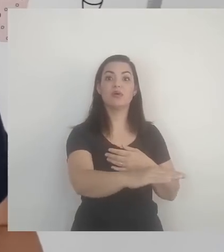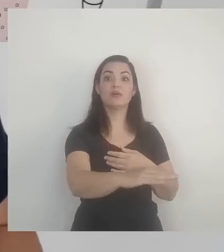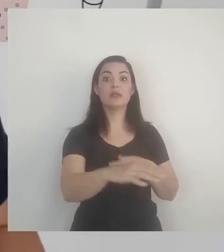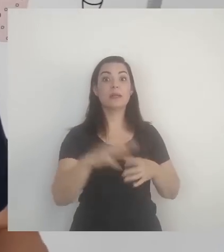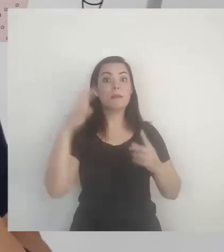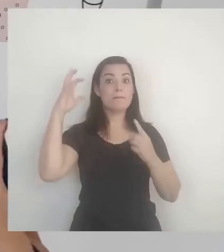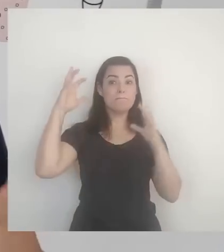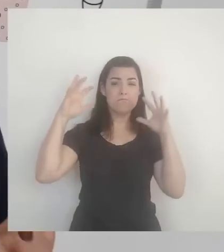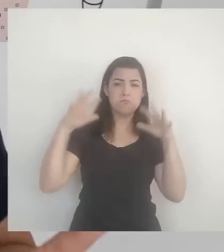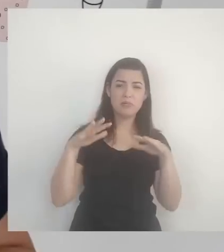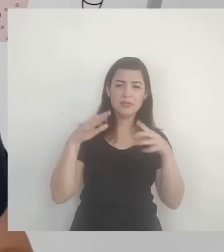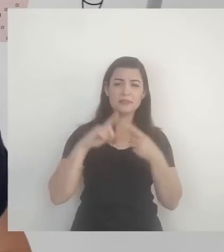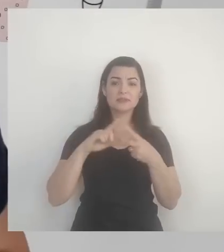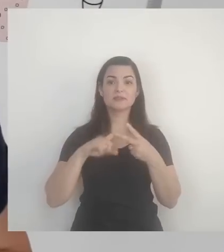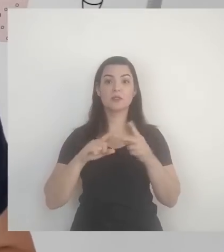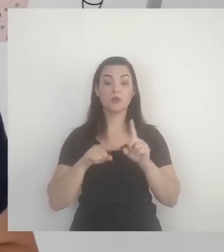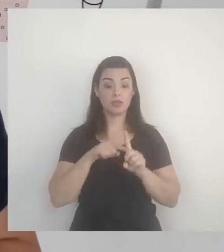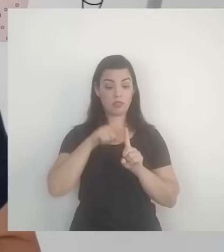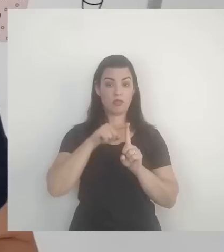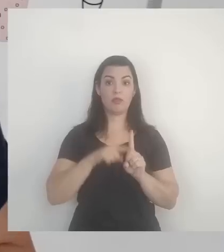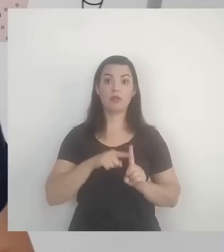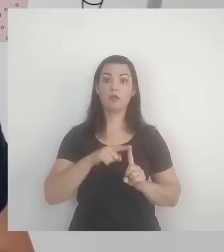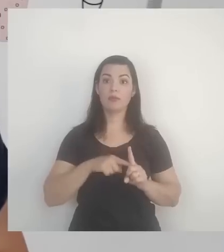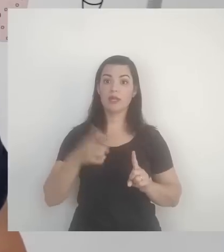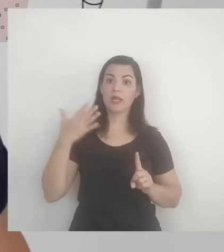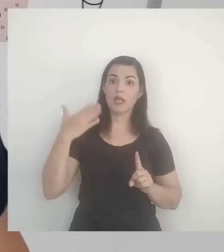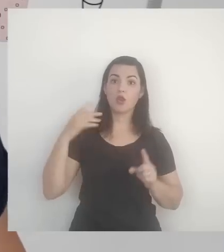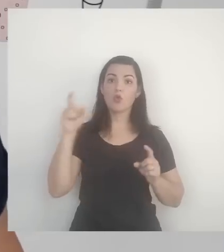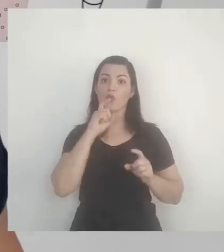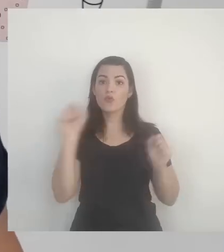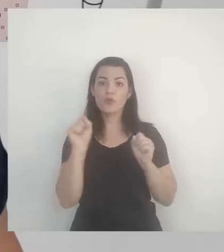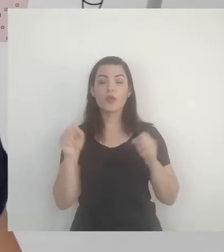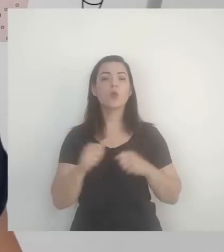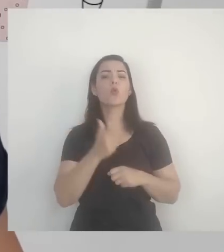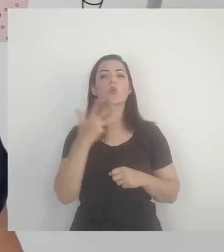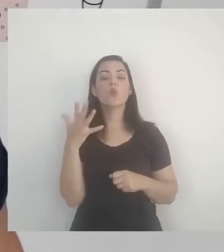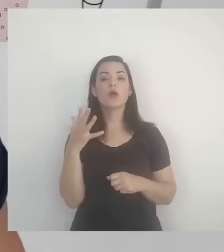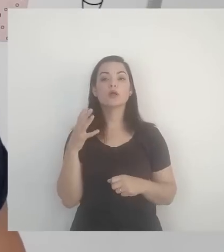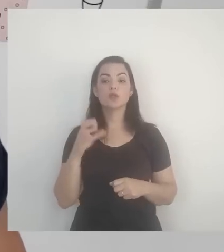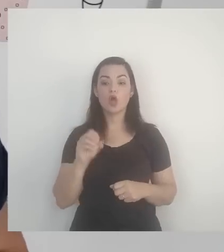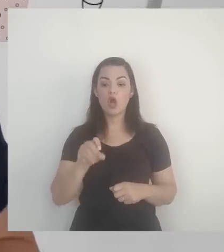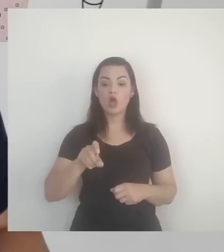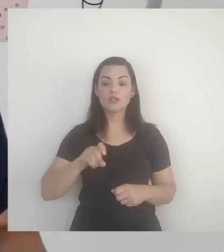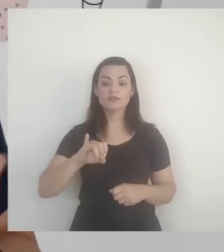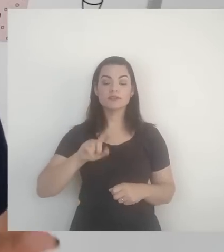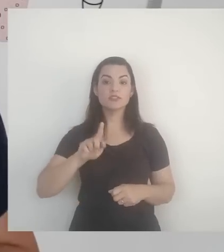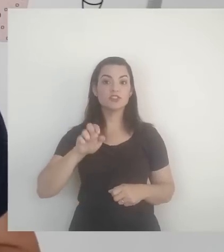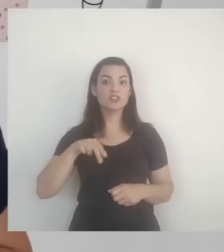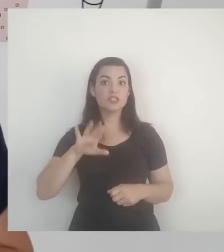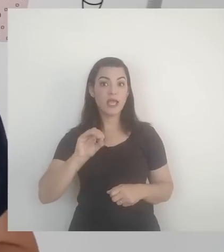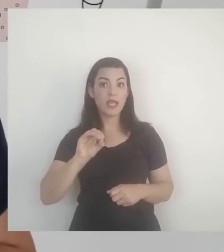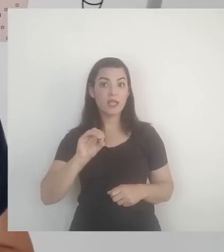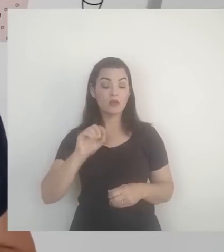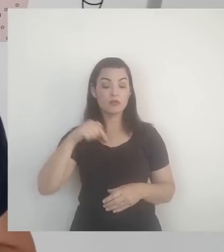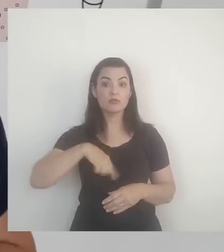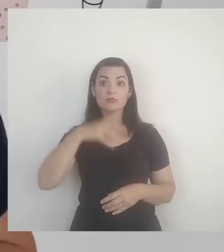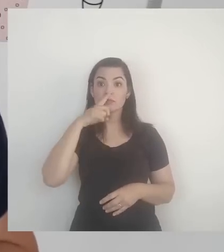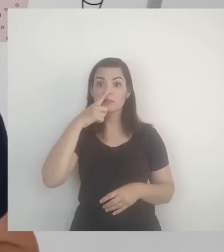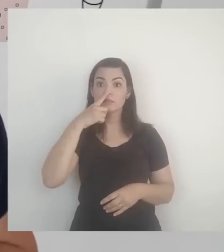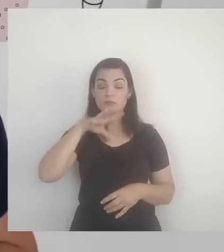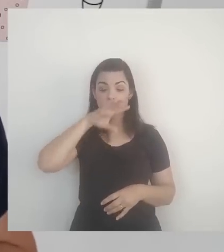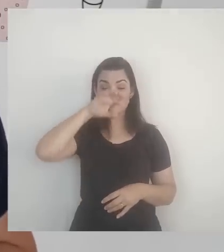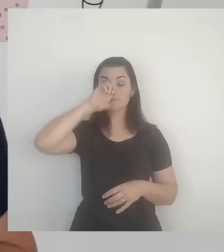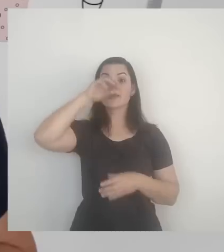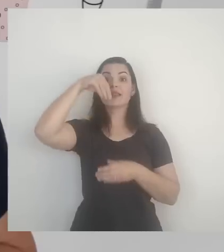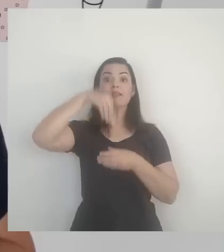A pressão, a temperatura, a taxa de oxigenação, porque ele está no fundo do mar. Então tudo isso é controlado ali